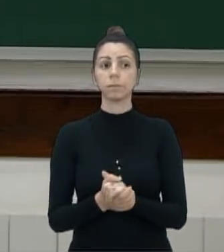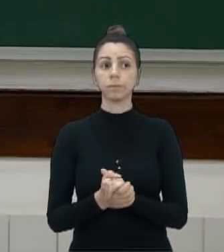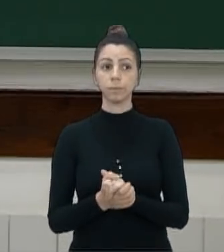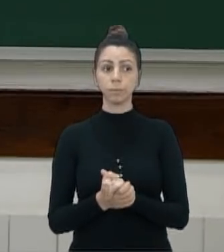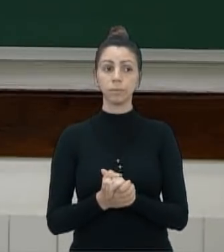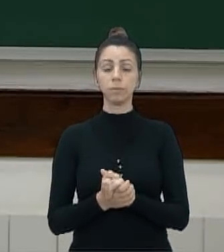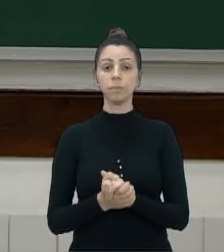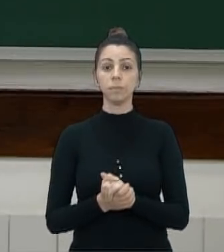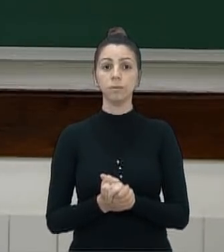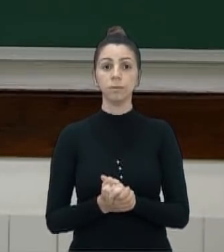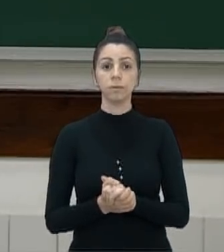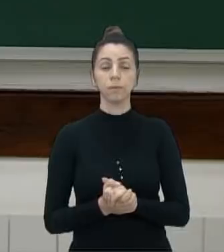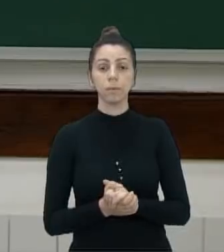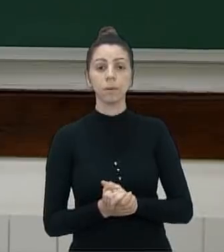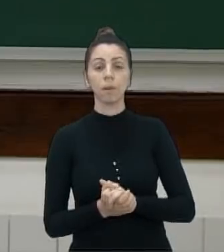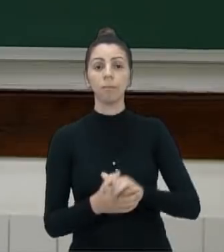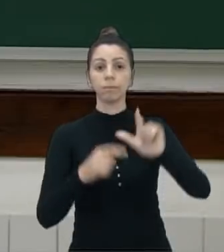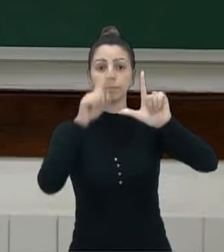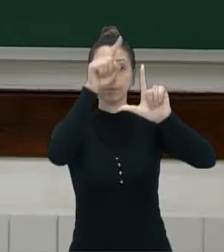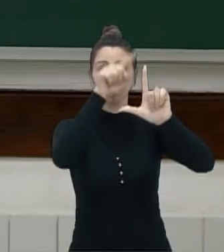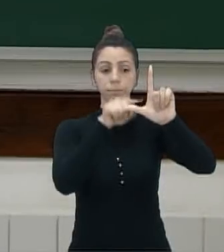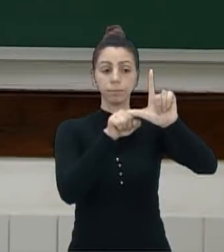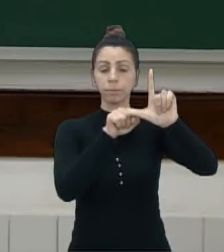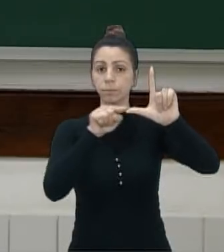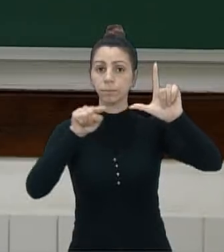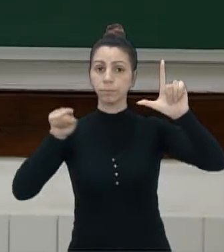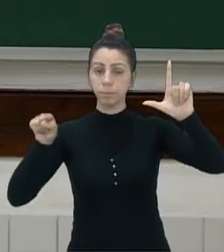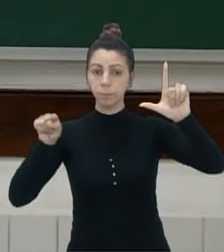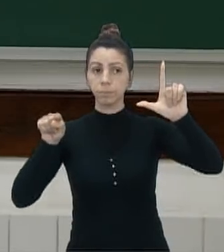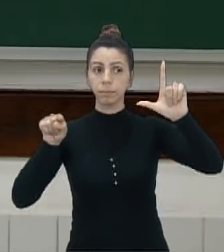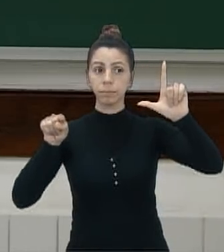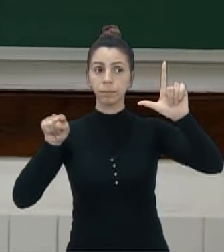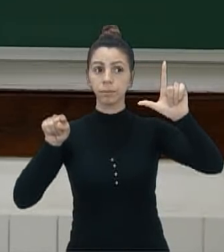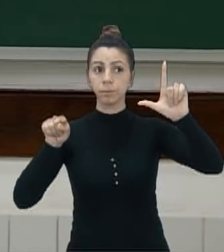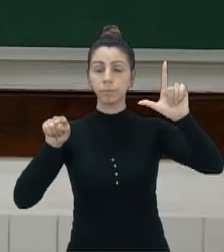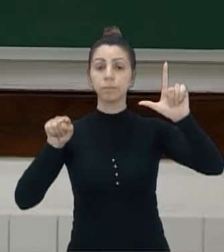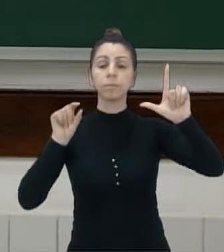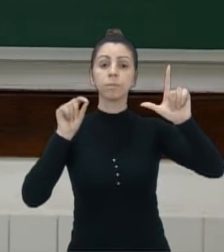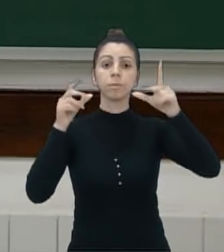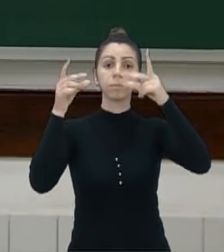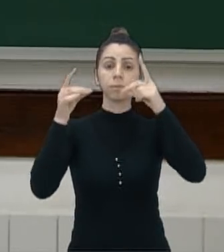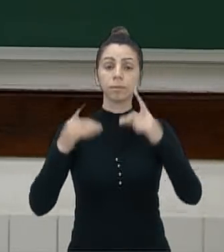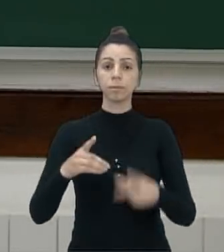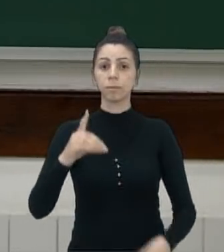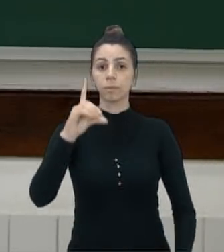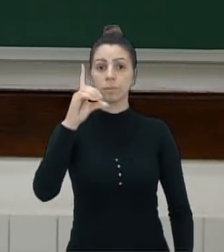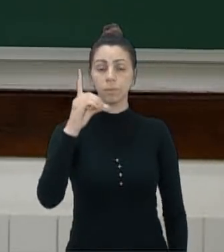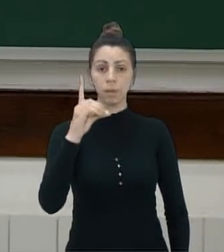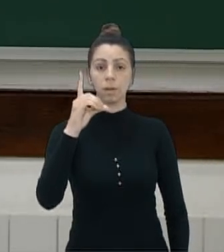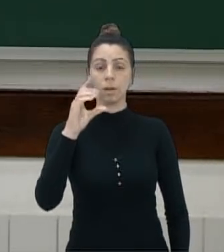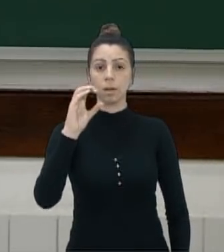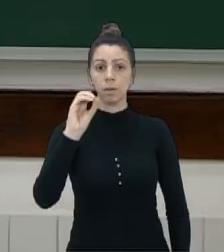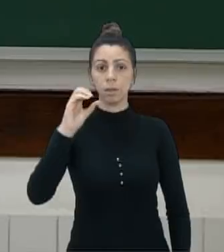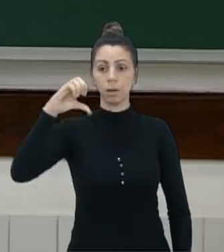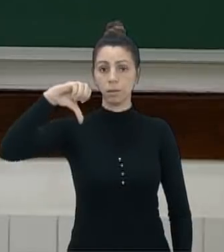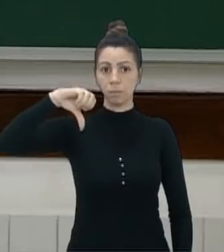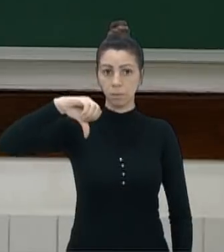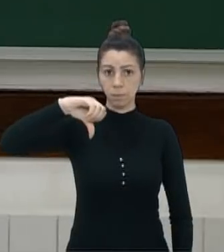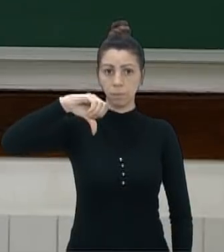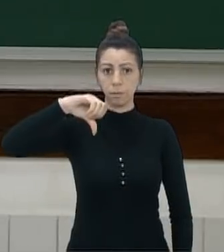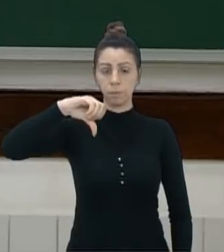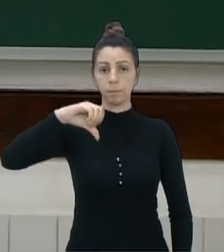coordenadas cartesianas, o descritor D09, que é especificamente sobre isso, tá?